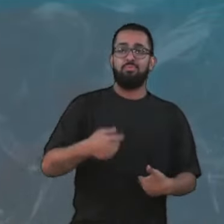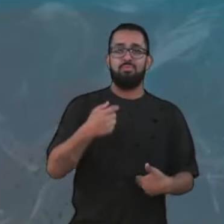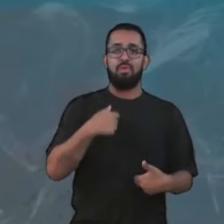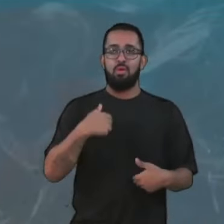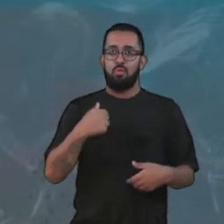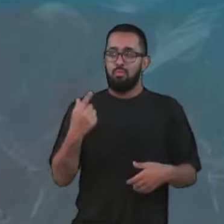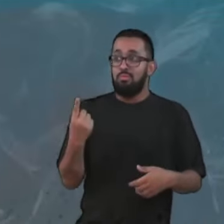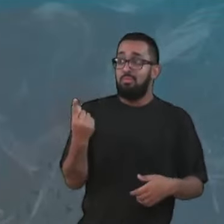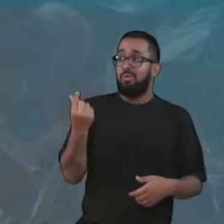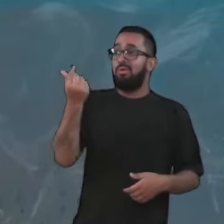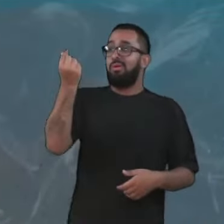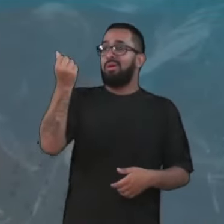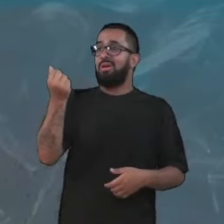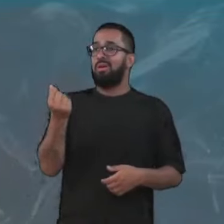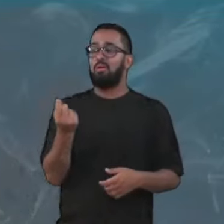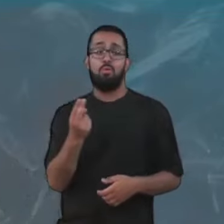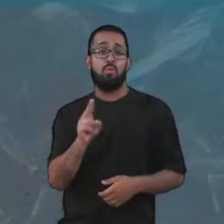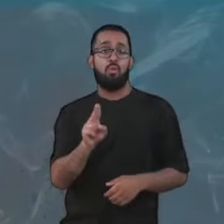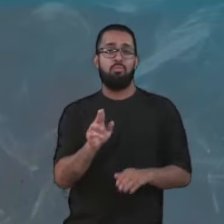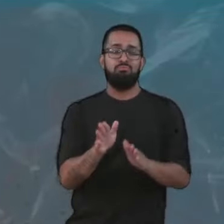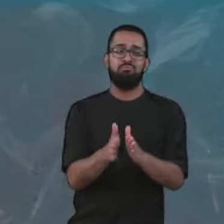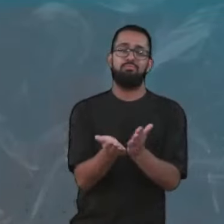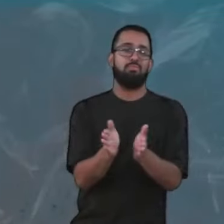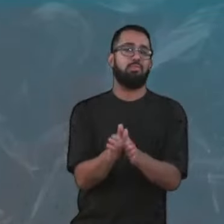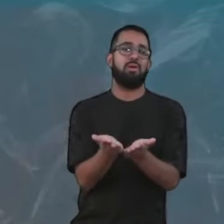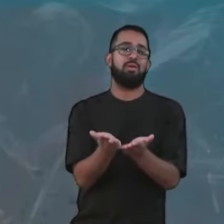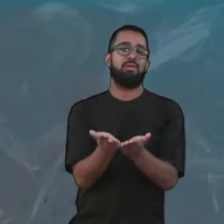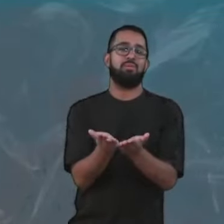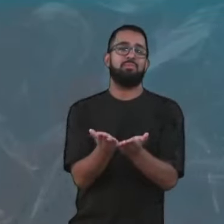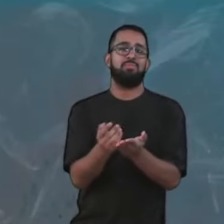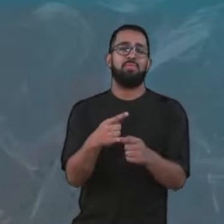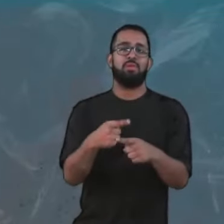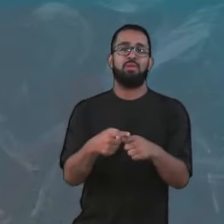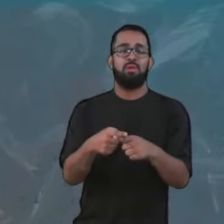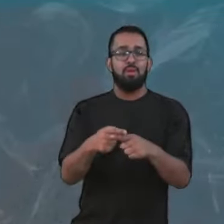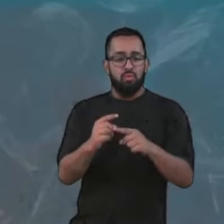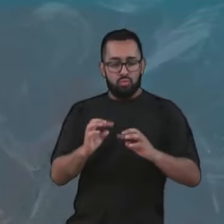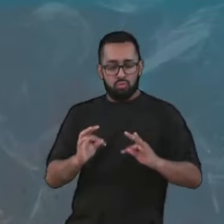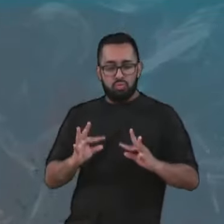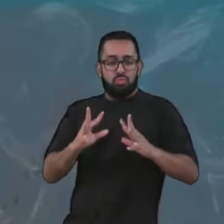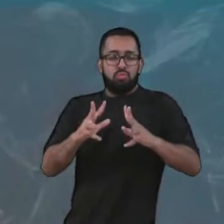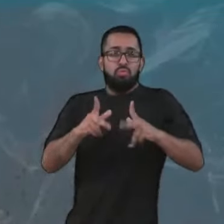Tudo, na verdade, eu tudo posso naquele que me fortalece.